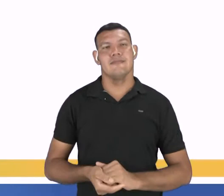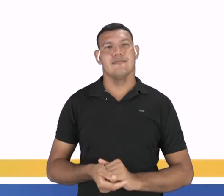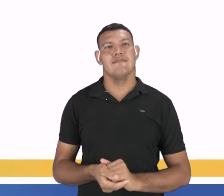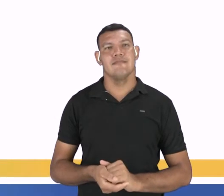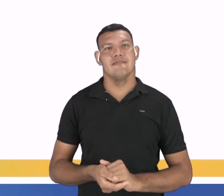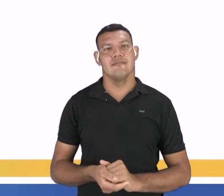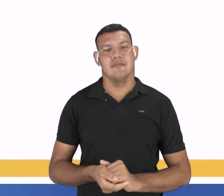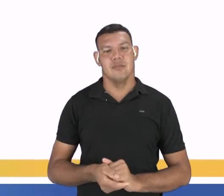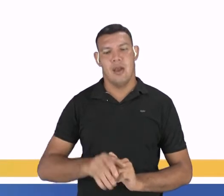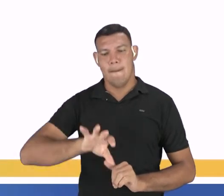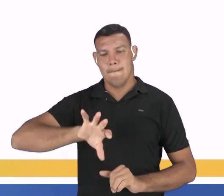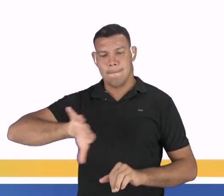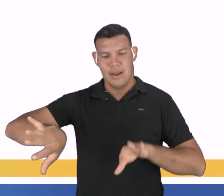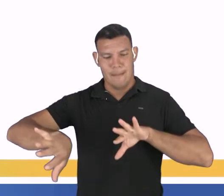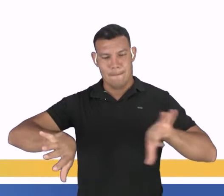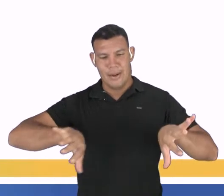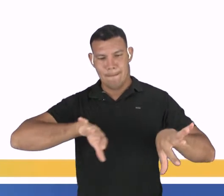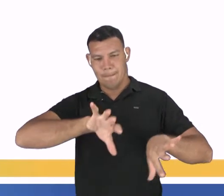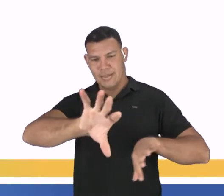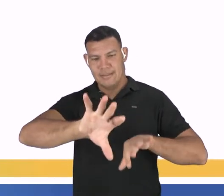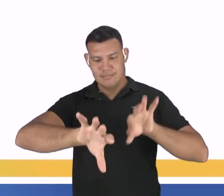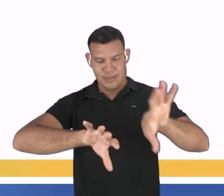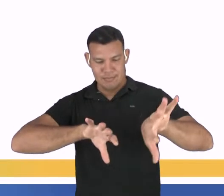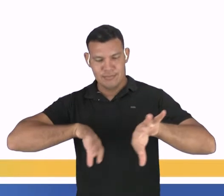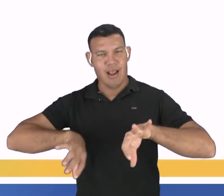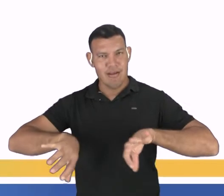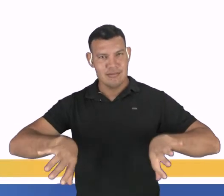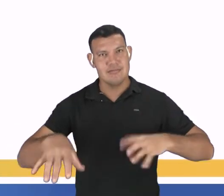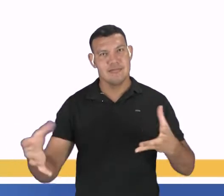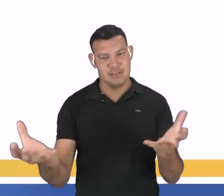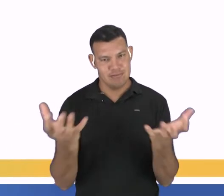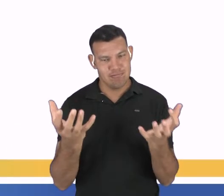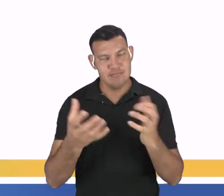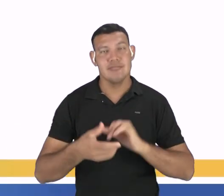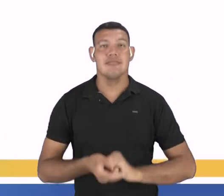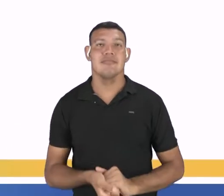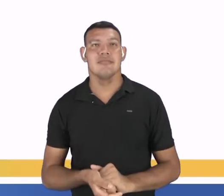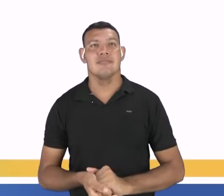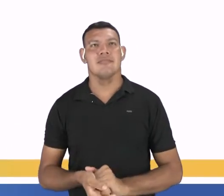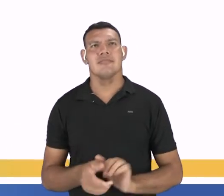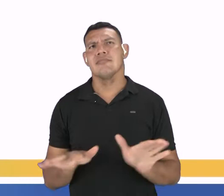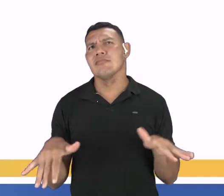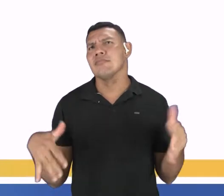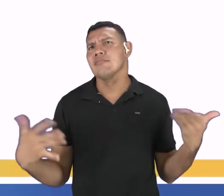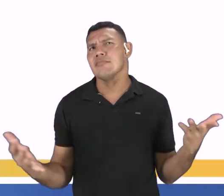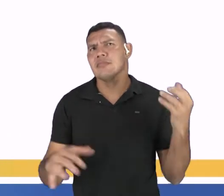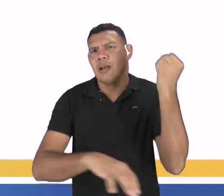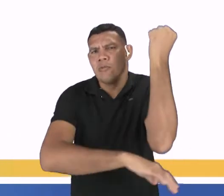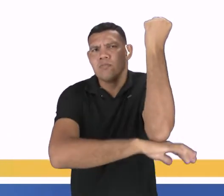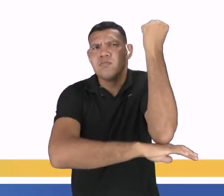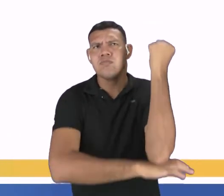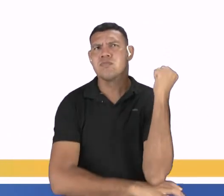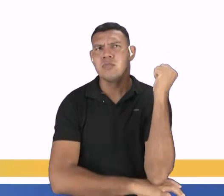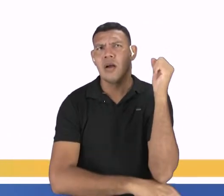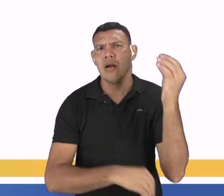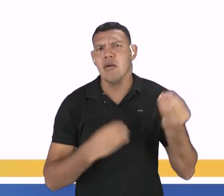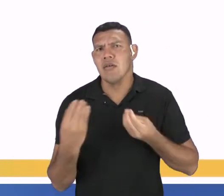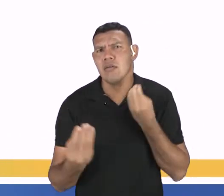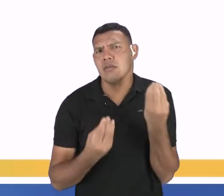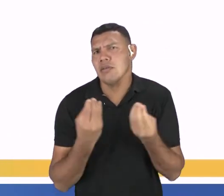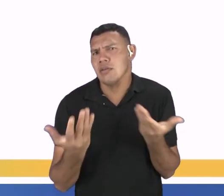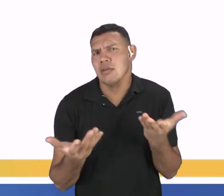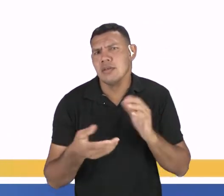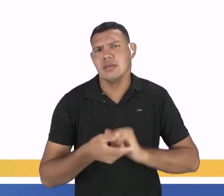China, cada um querendo um pouquinho, um pedaço desse país. E aí como que aconteciam também essas